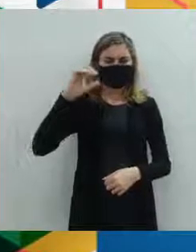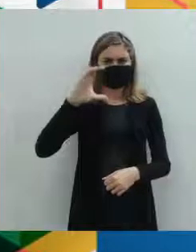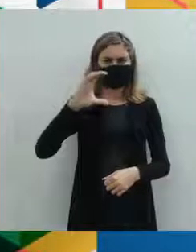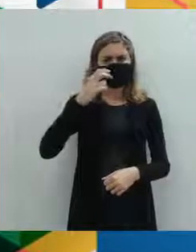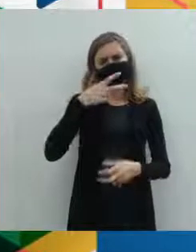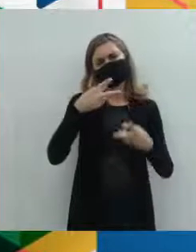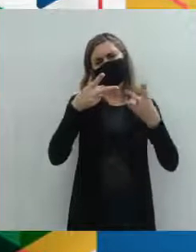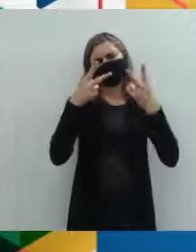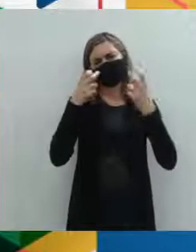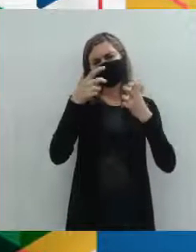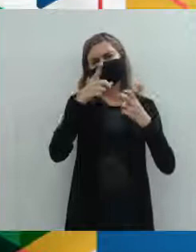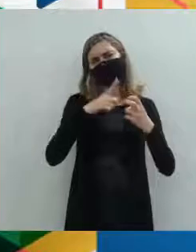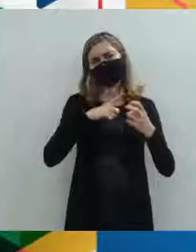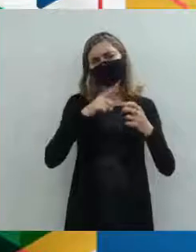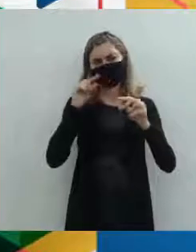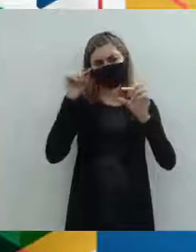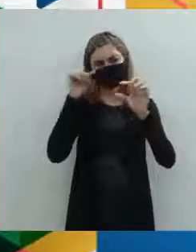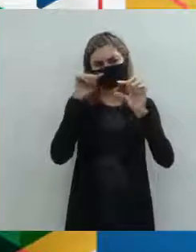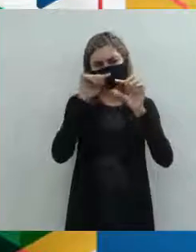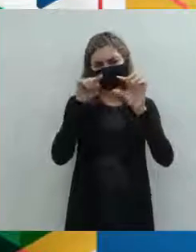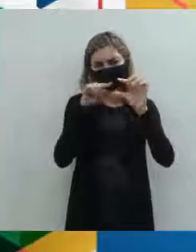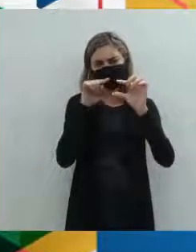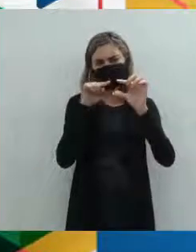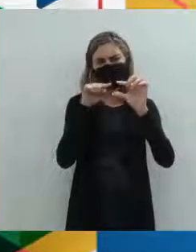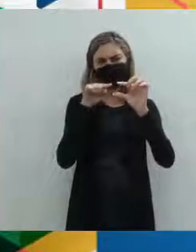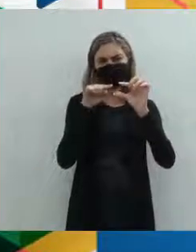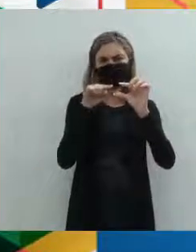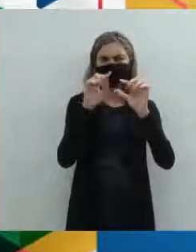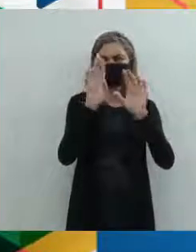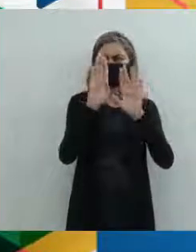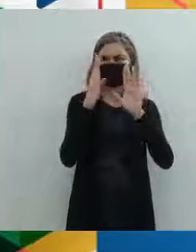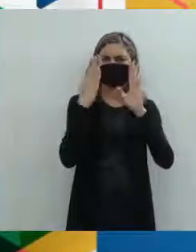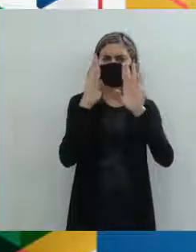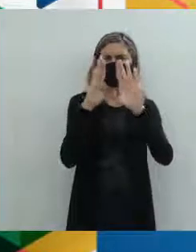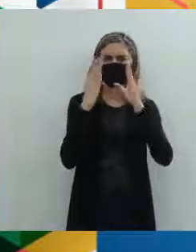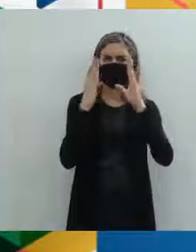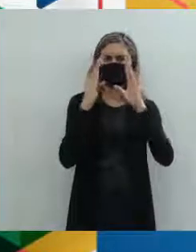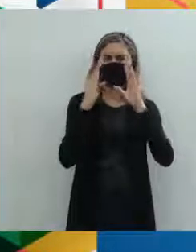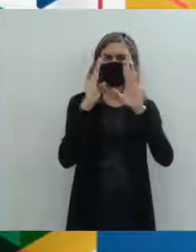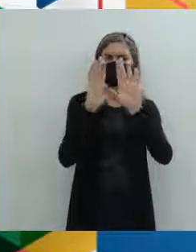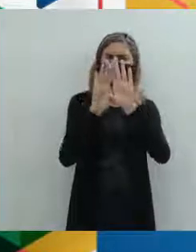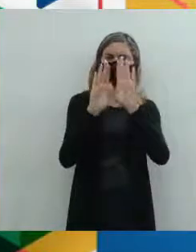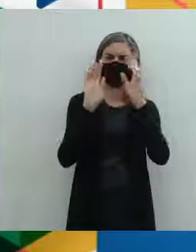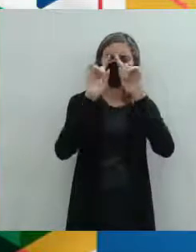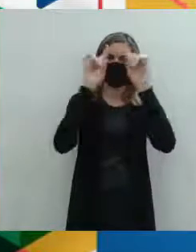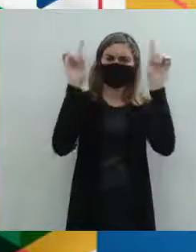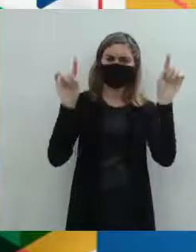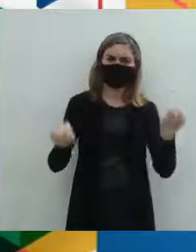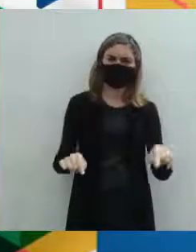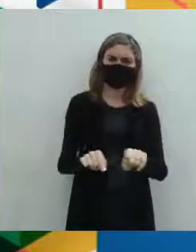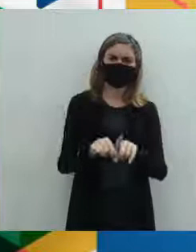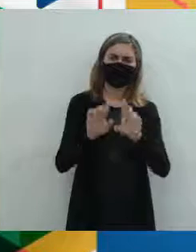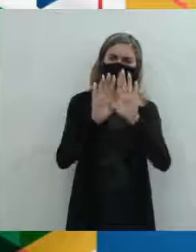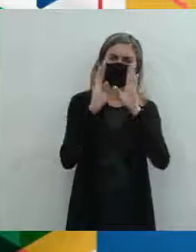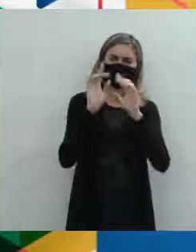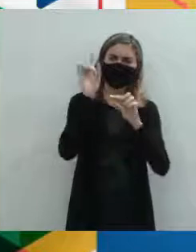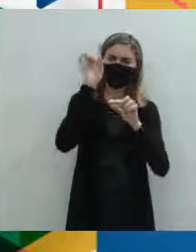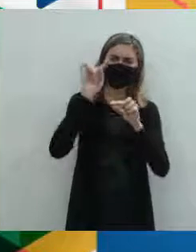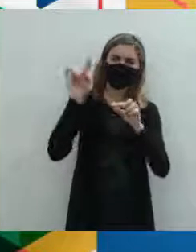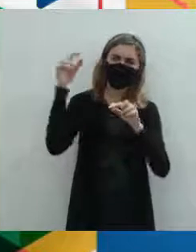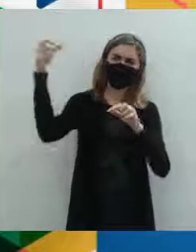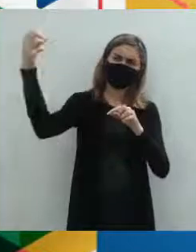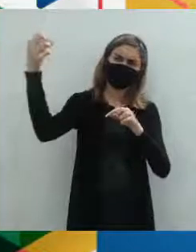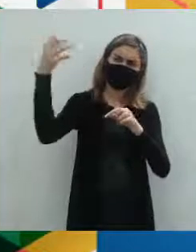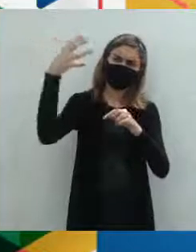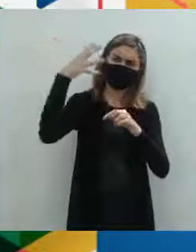Ele percebeu que tinha um furinho na porta do quarto dele. E aí, aquele furinho passava